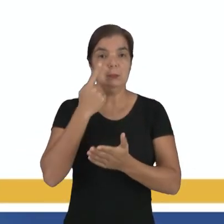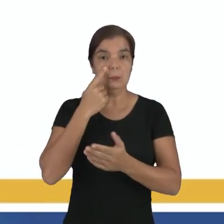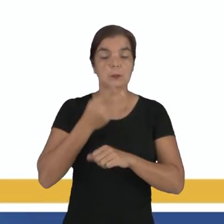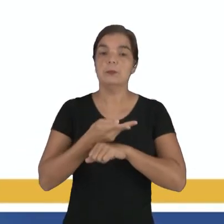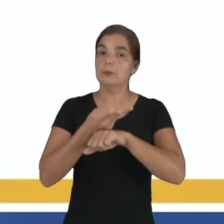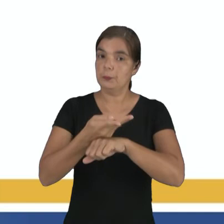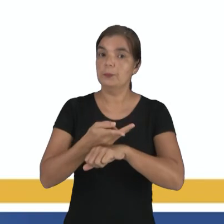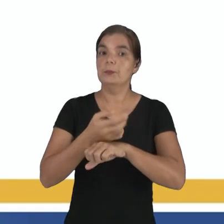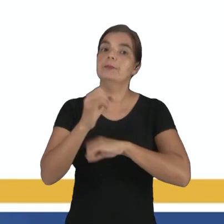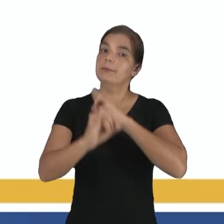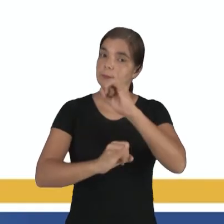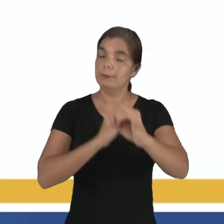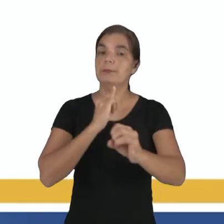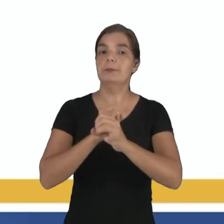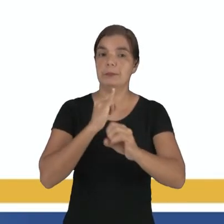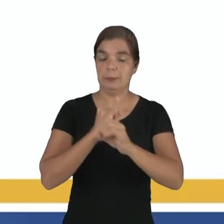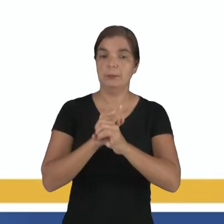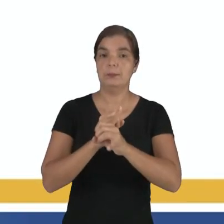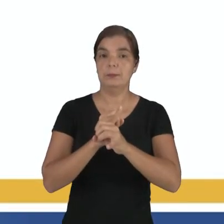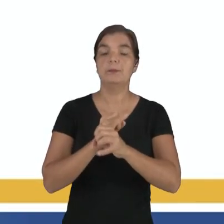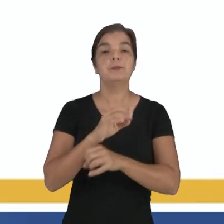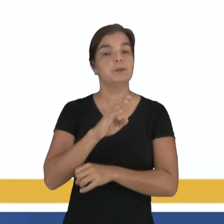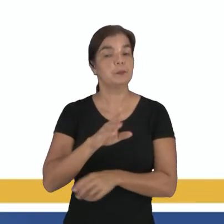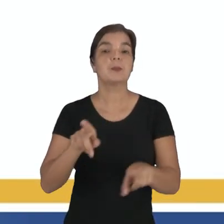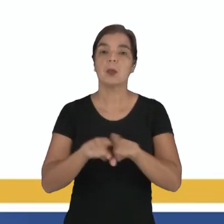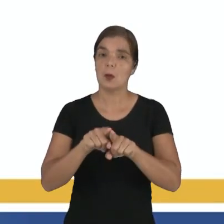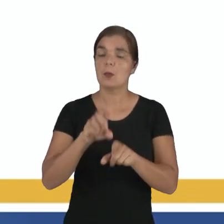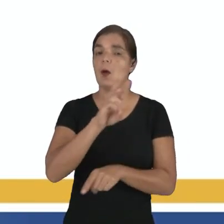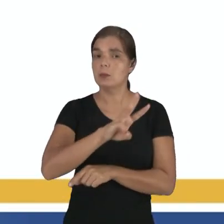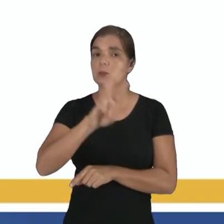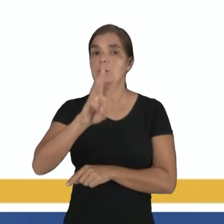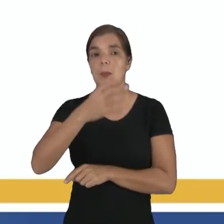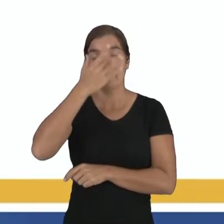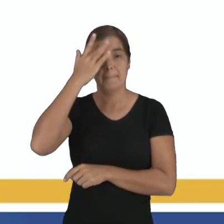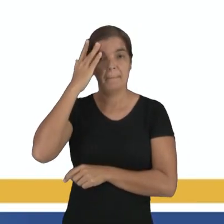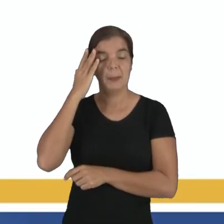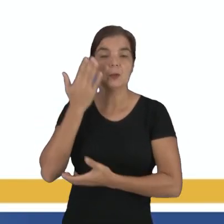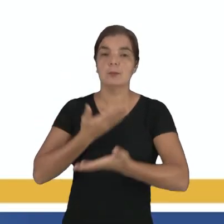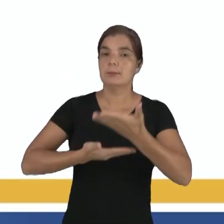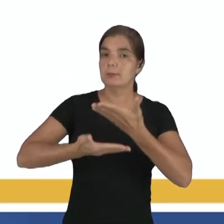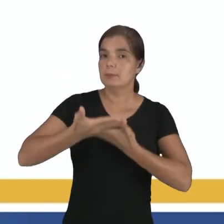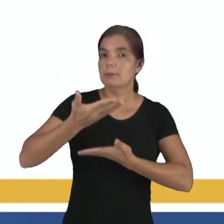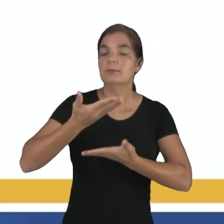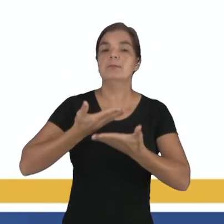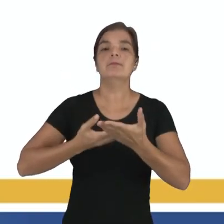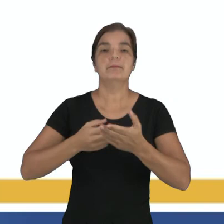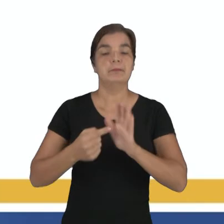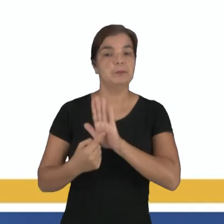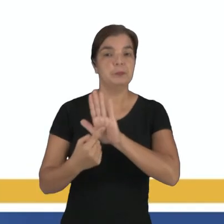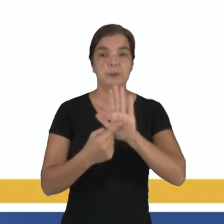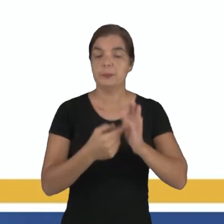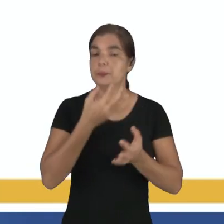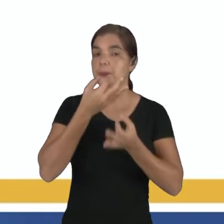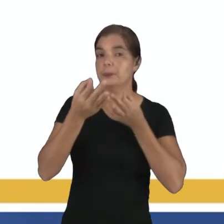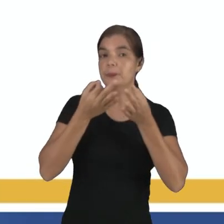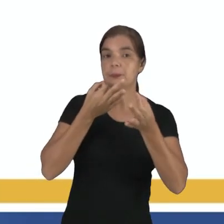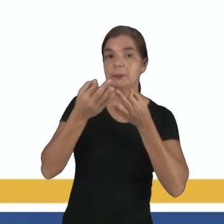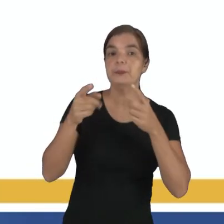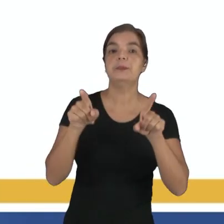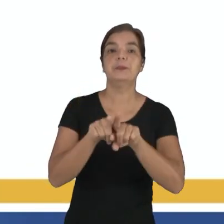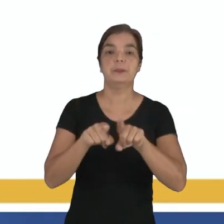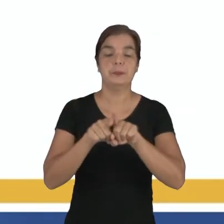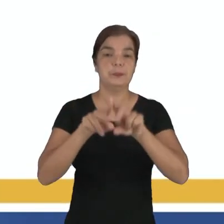recorra à internet. Na internet há blogs, há sites de pessoas que interagem, que expõem suas